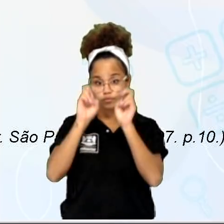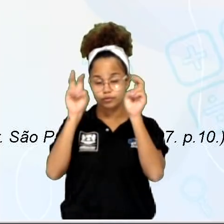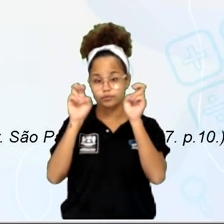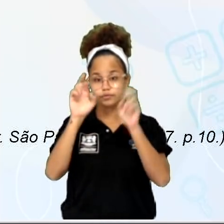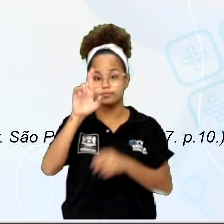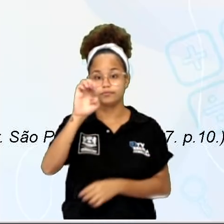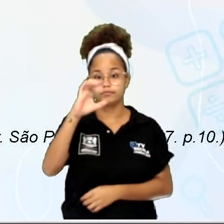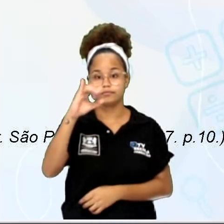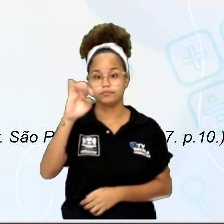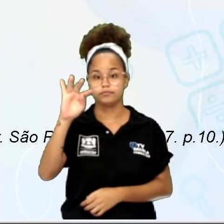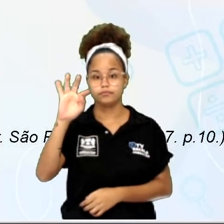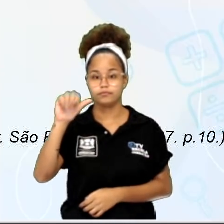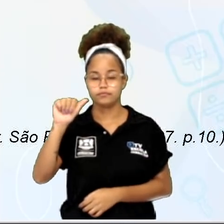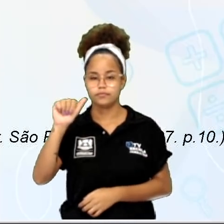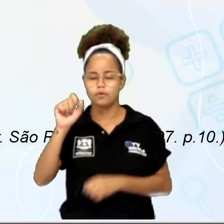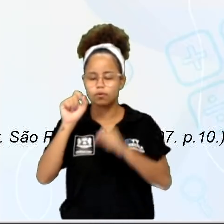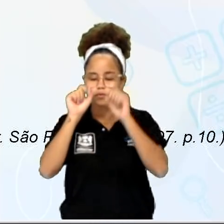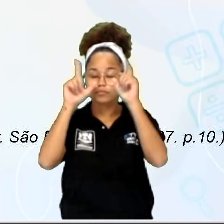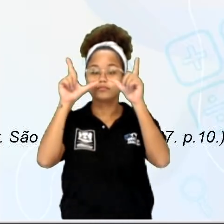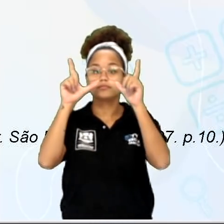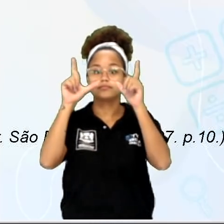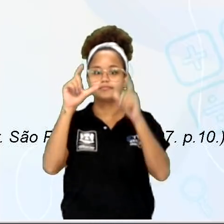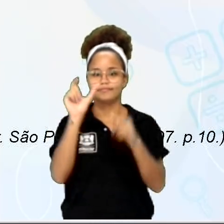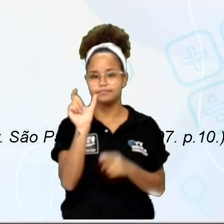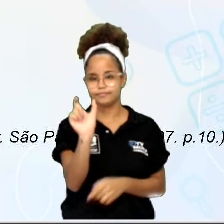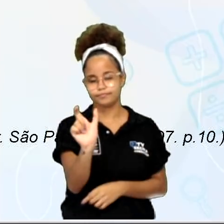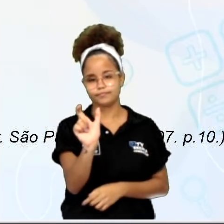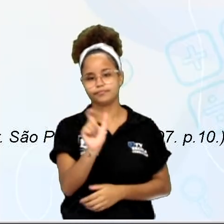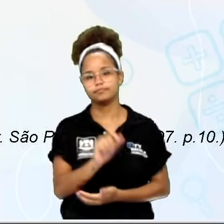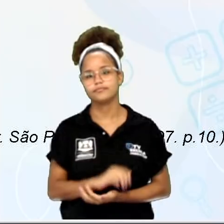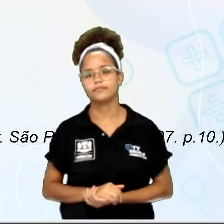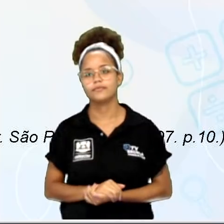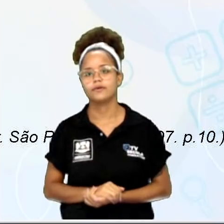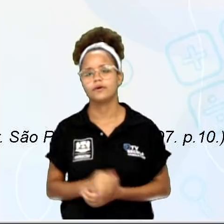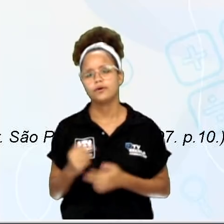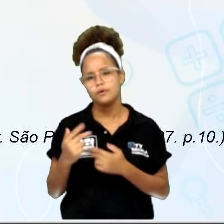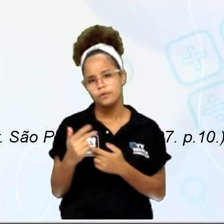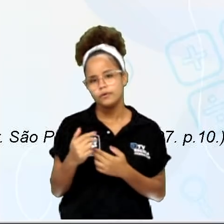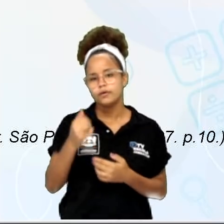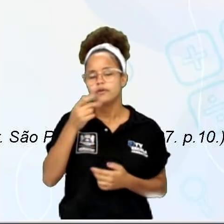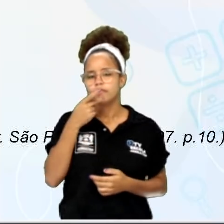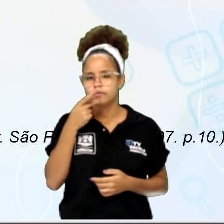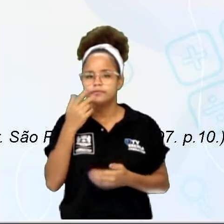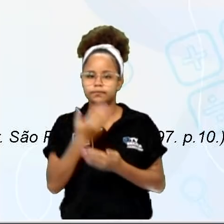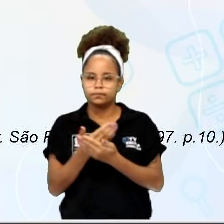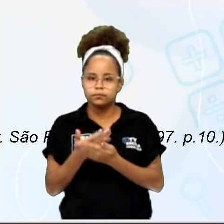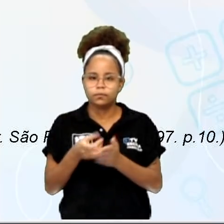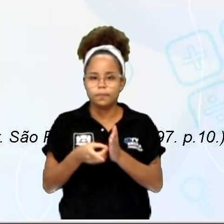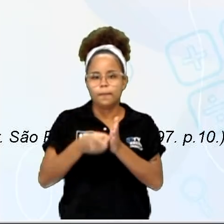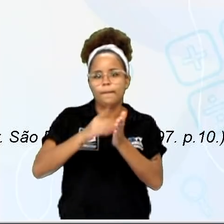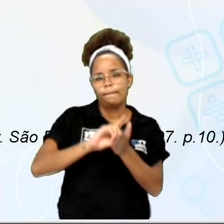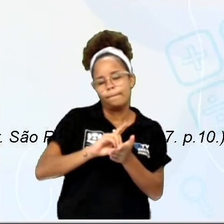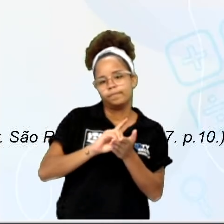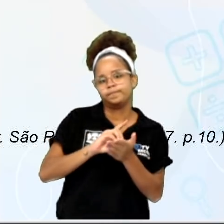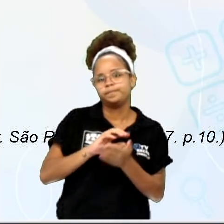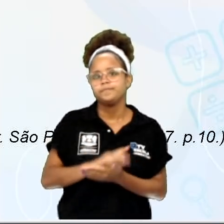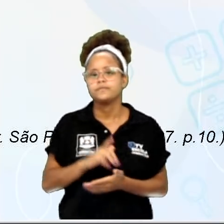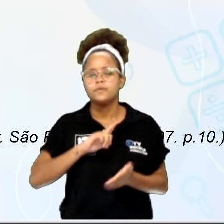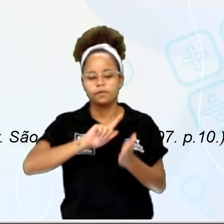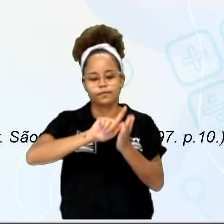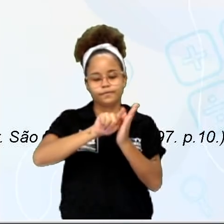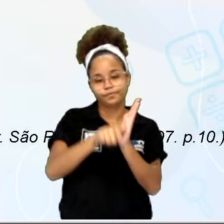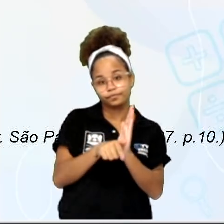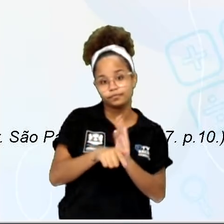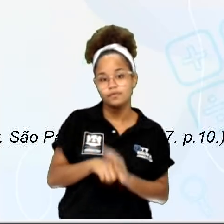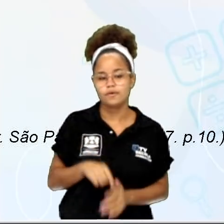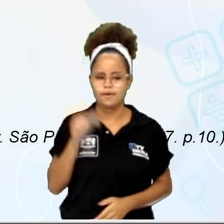Acordar Palavras. E aí a gente pode brincar de novo naquela história que eu já havia mencionado na aula anterior, da intergenericidade, né? Receita, em